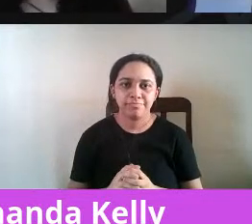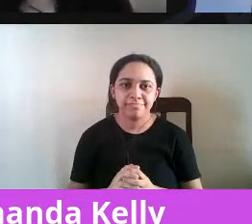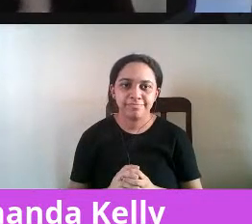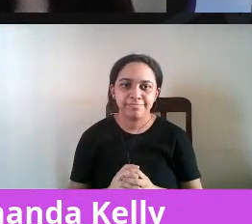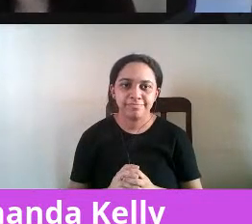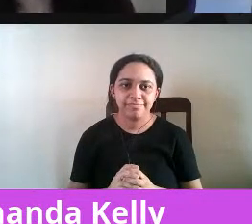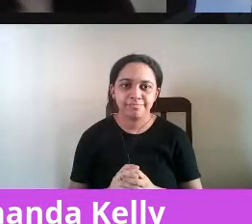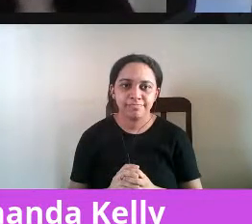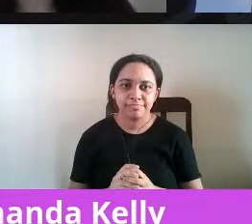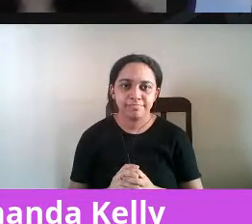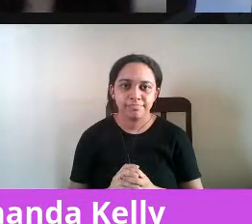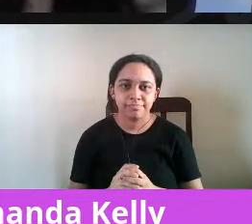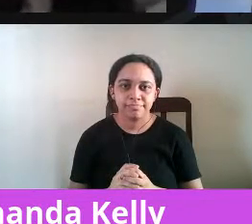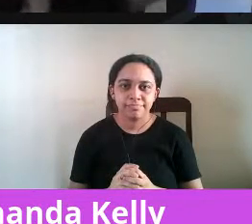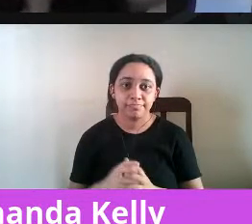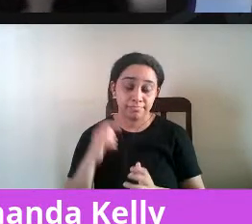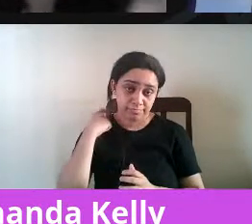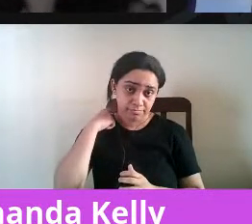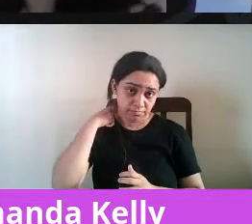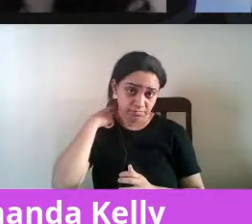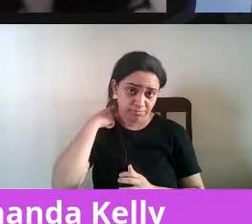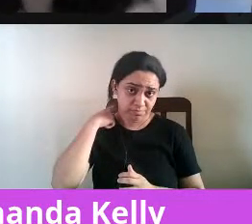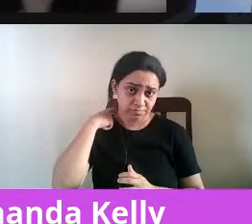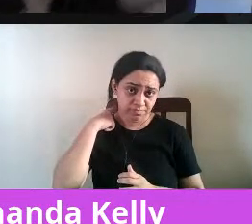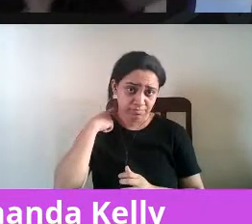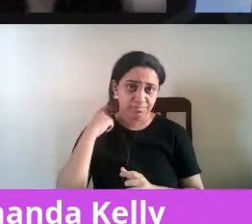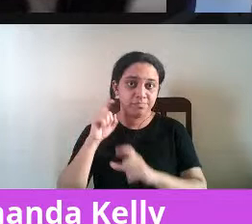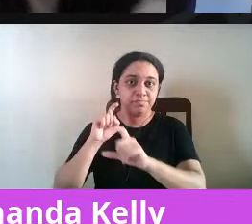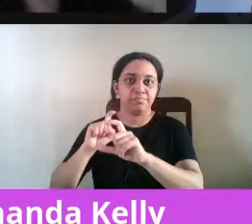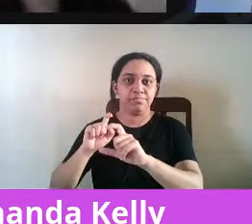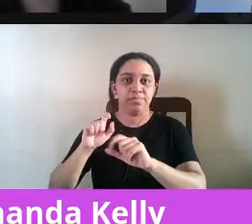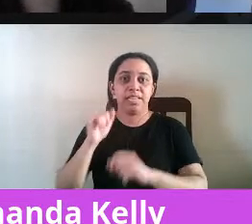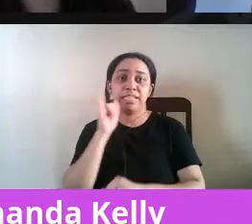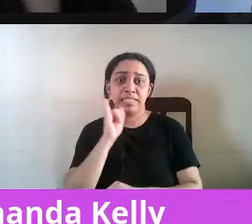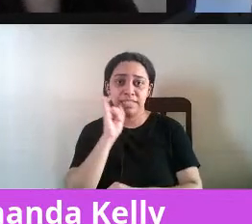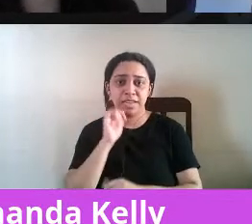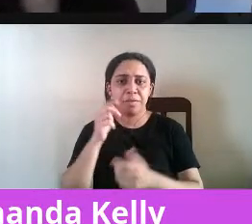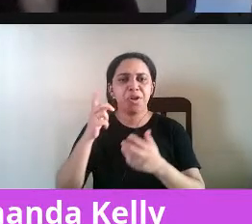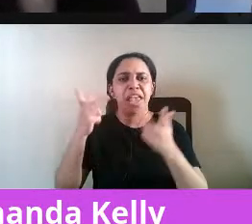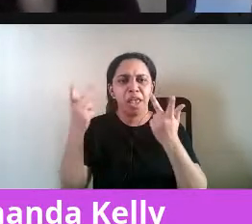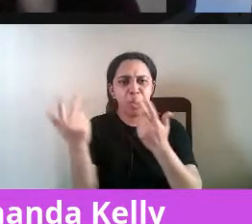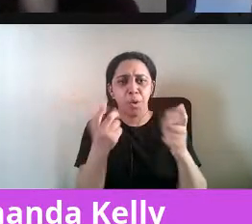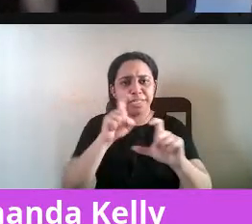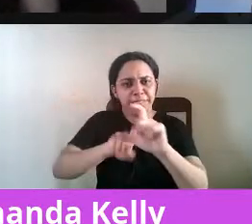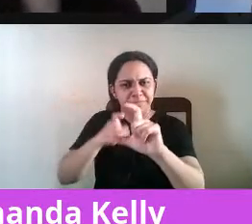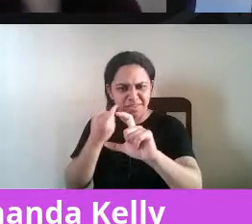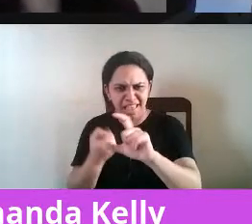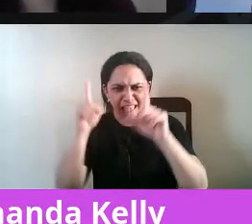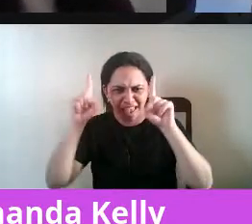será que sobre alguns que tiveram origem do período do escravo, caroço, nesse angu, escravizado, galera.